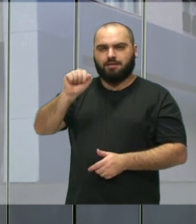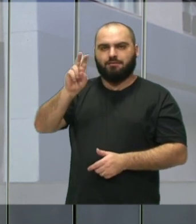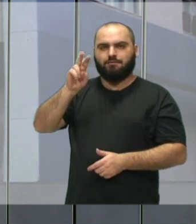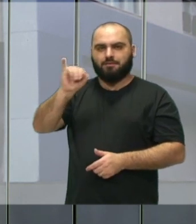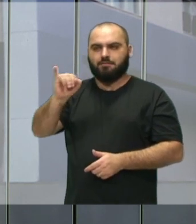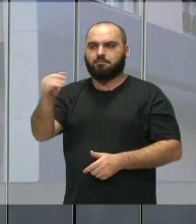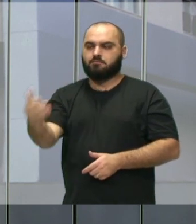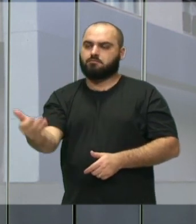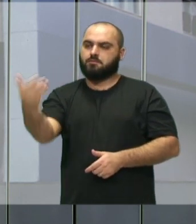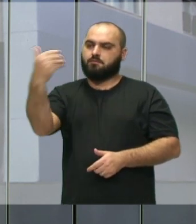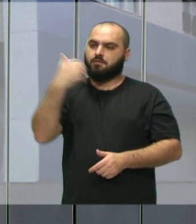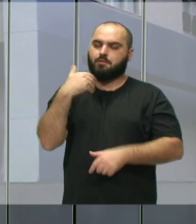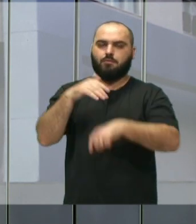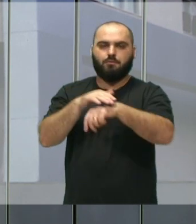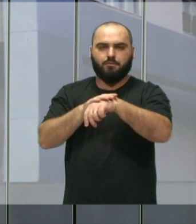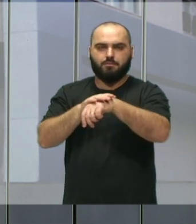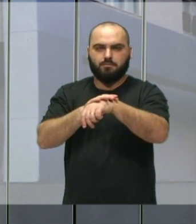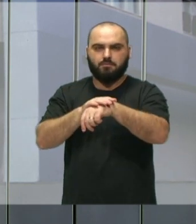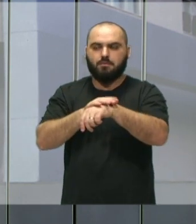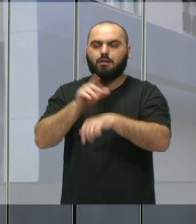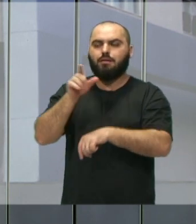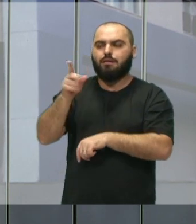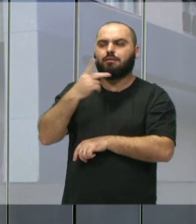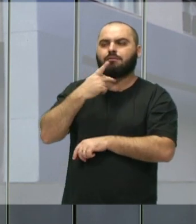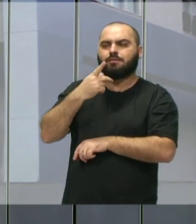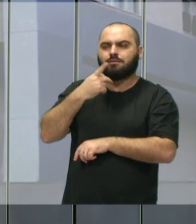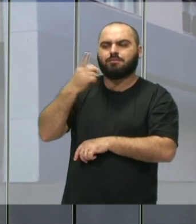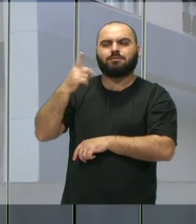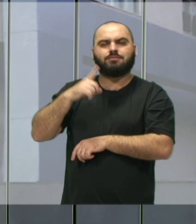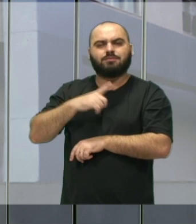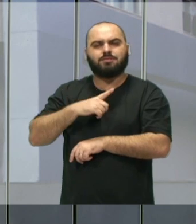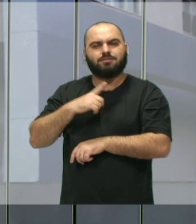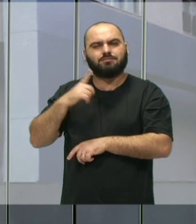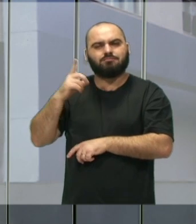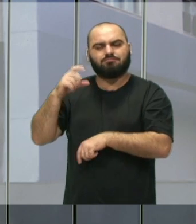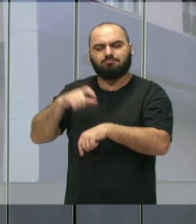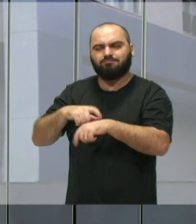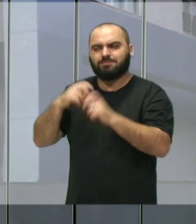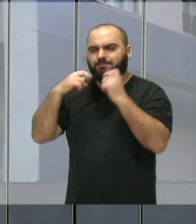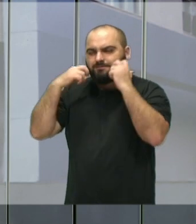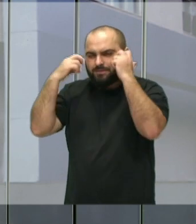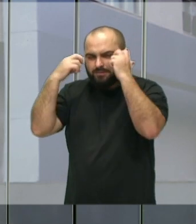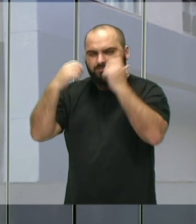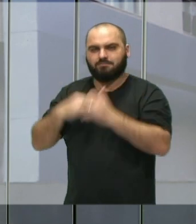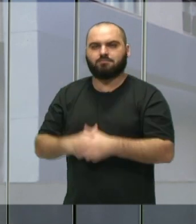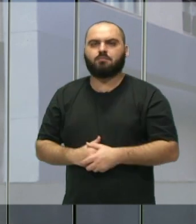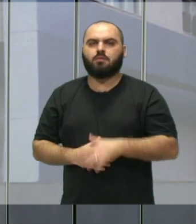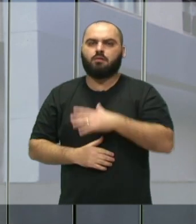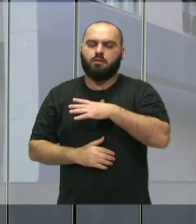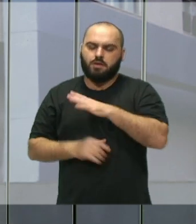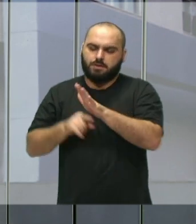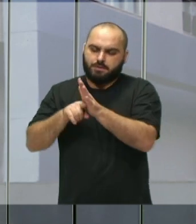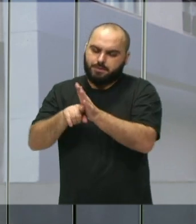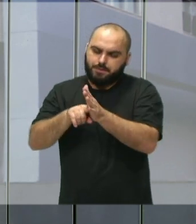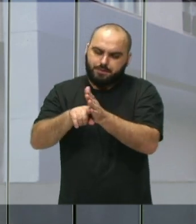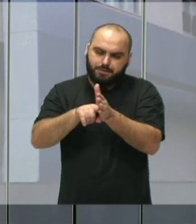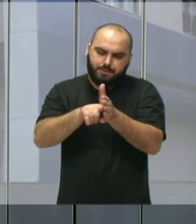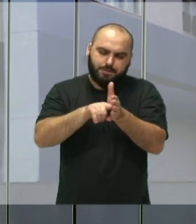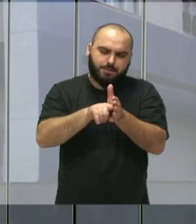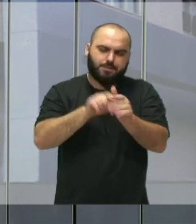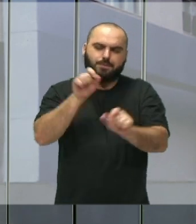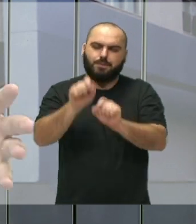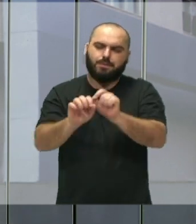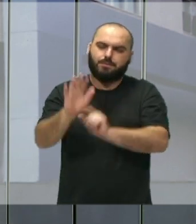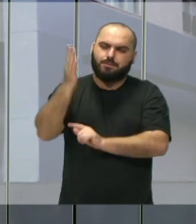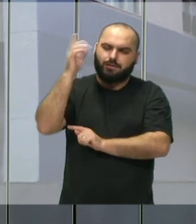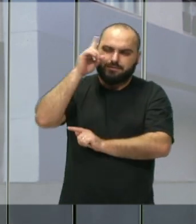algumas situações de constrangimento que ela tem enfrentado. E pesquisando, revirando, remexendo o que acontece